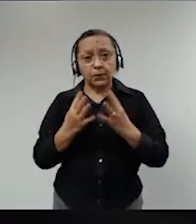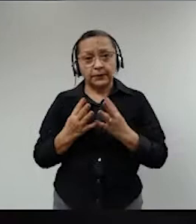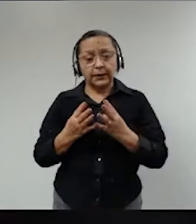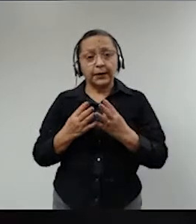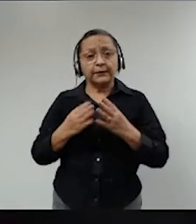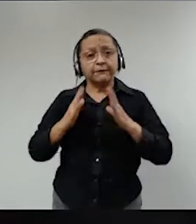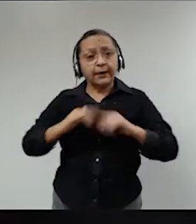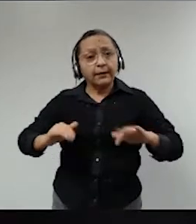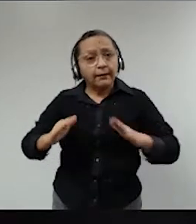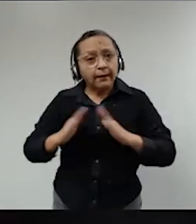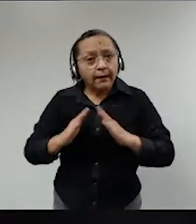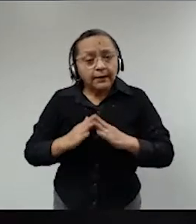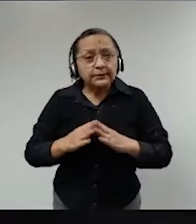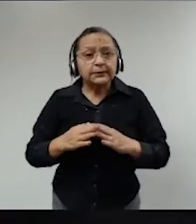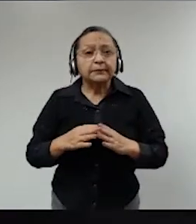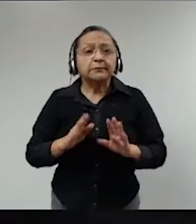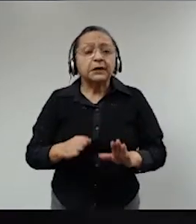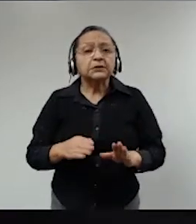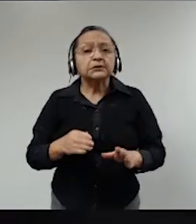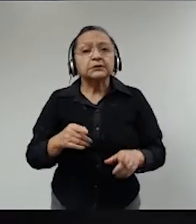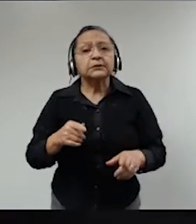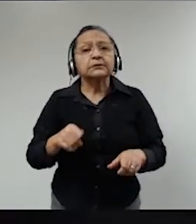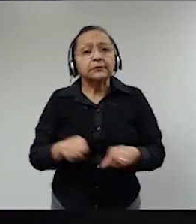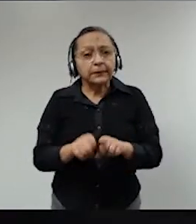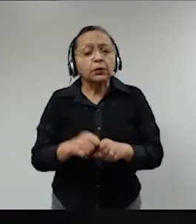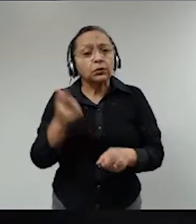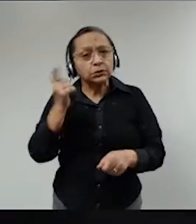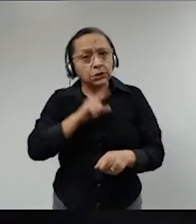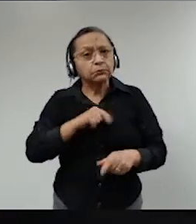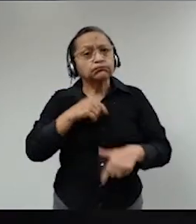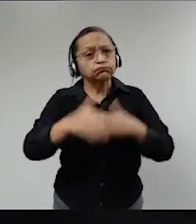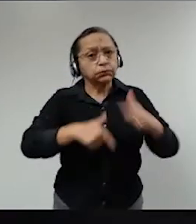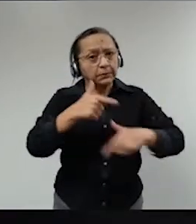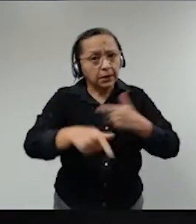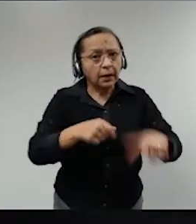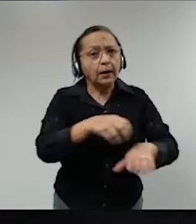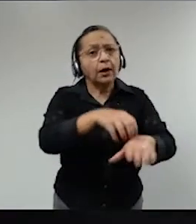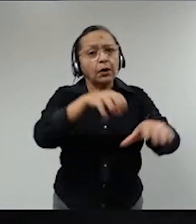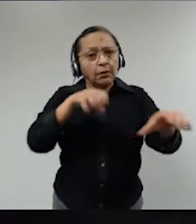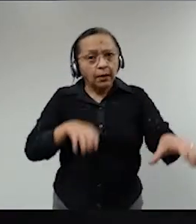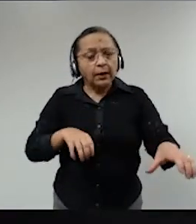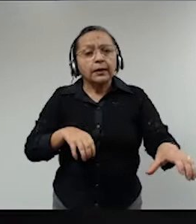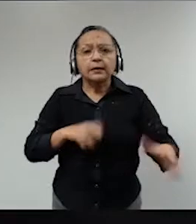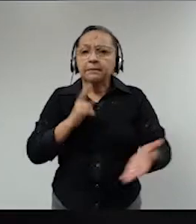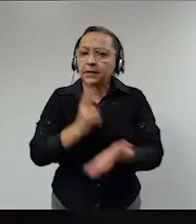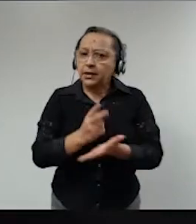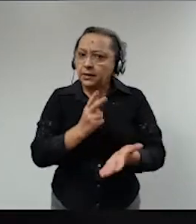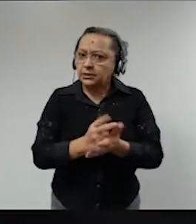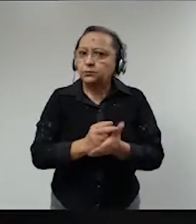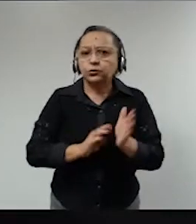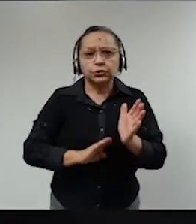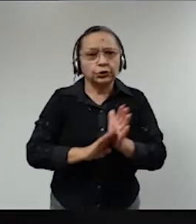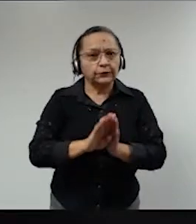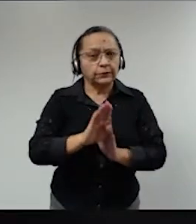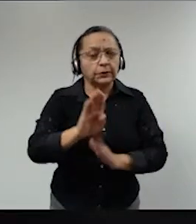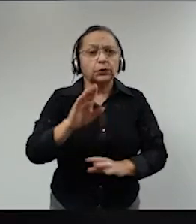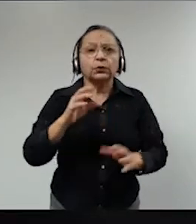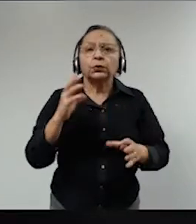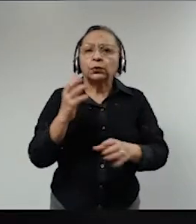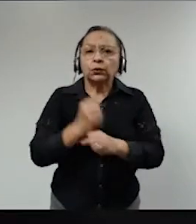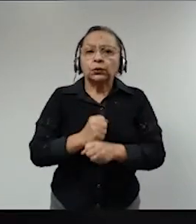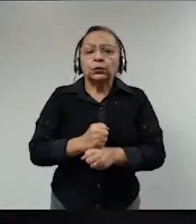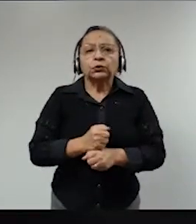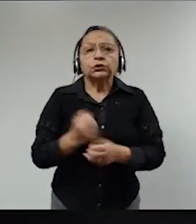alguns indicadores. Acabamos de fechar os relatórios relativos ao primeiro semestre. O número de atos de